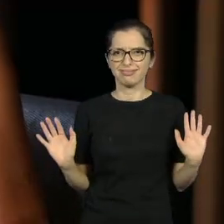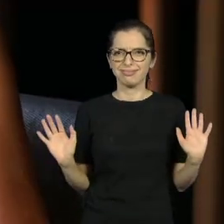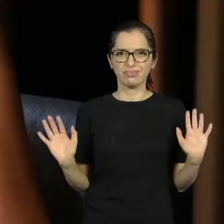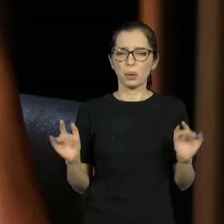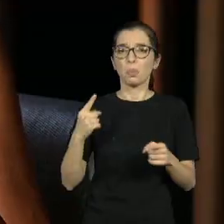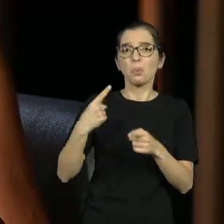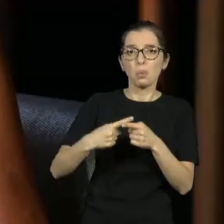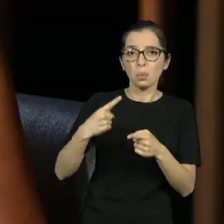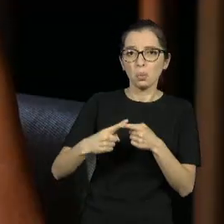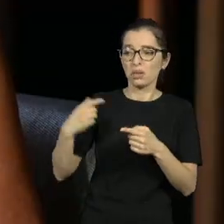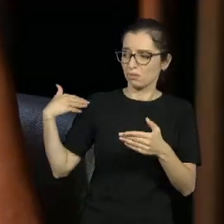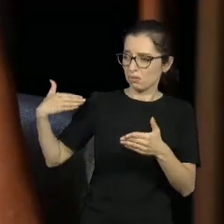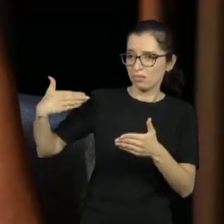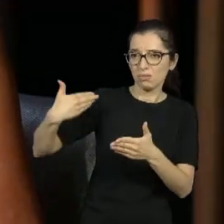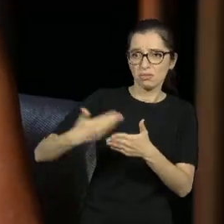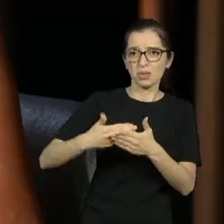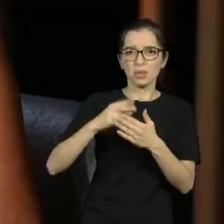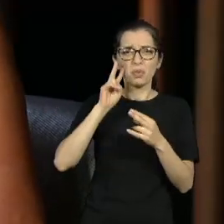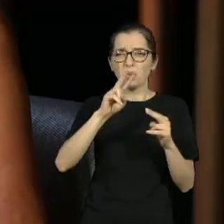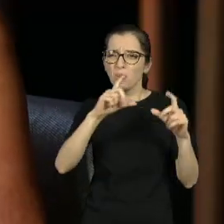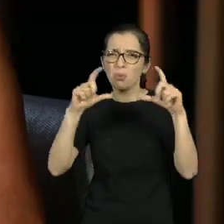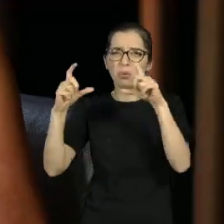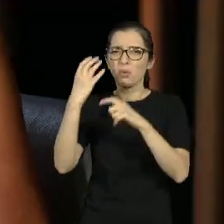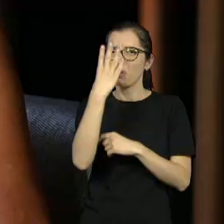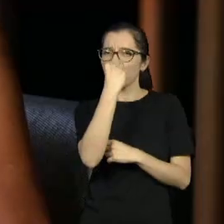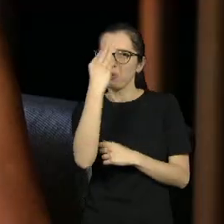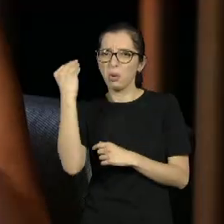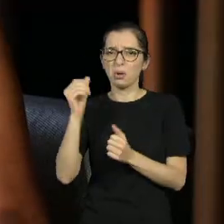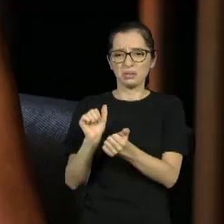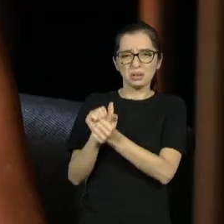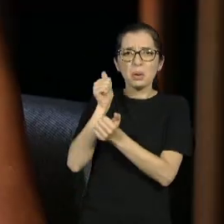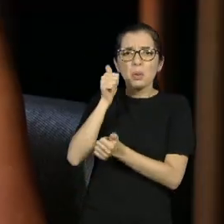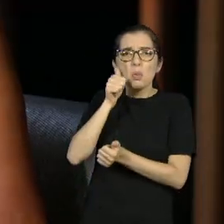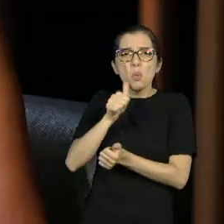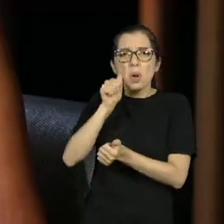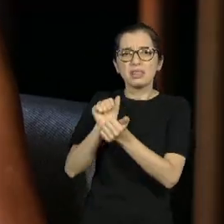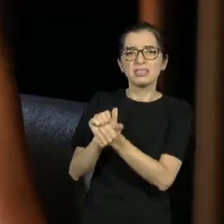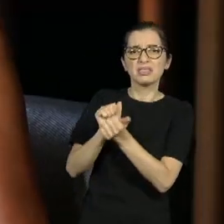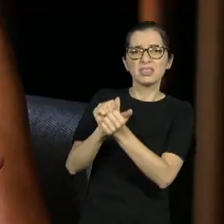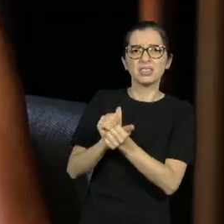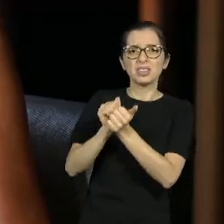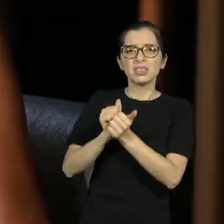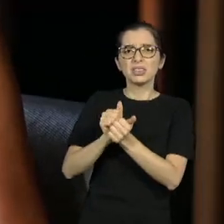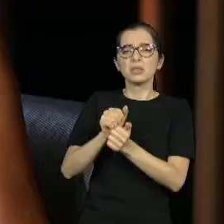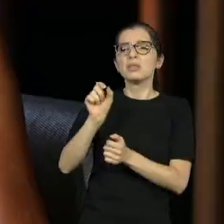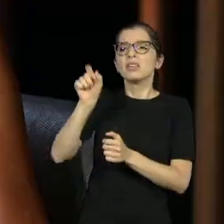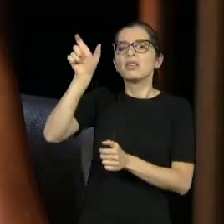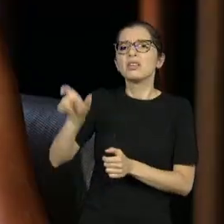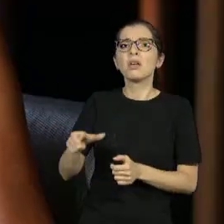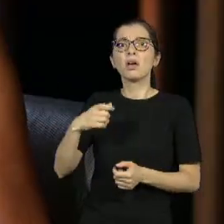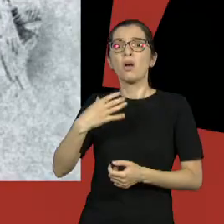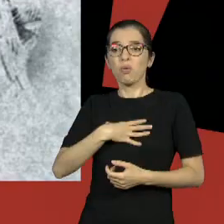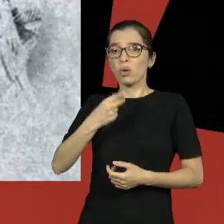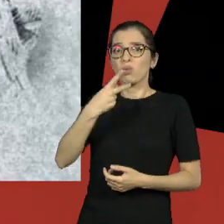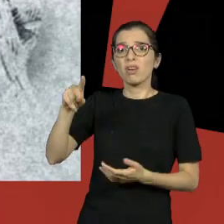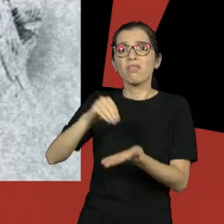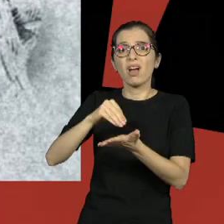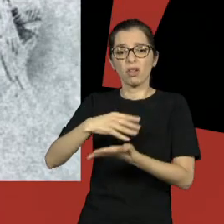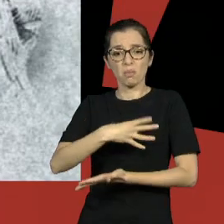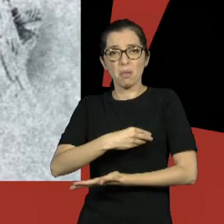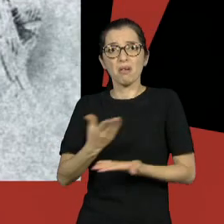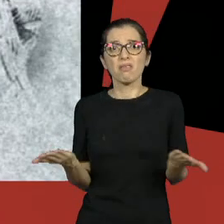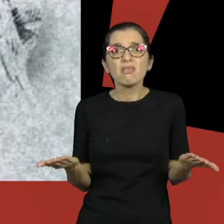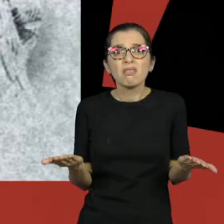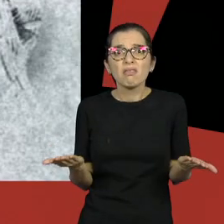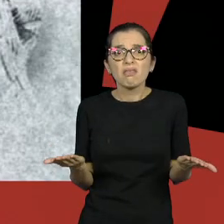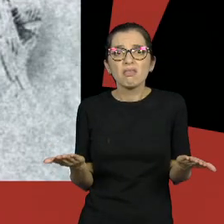que essas todas essas fotos que nós vemos da mãe escravizada falta sempre uma pessoa como que ela pode ser uma mama de leite é porque o filho